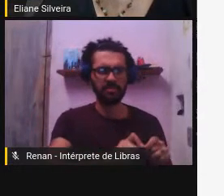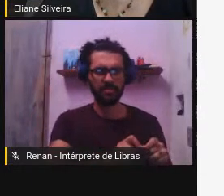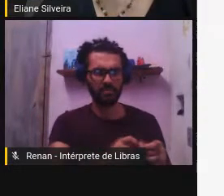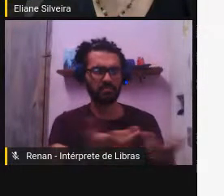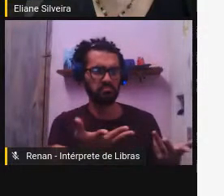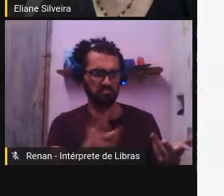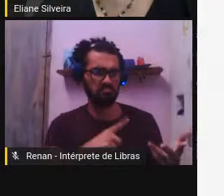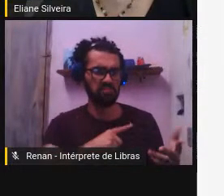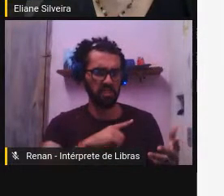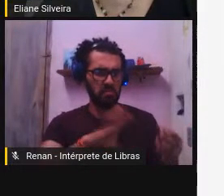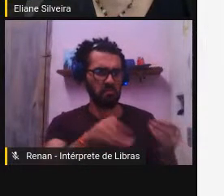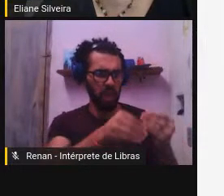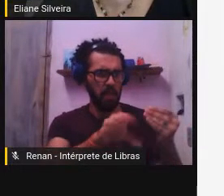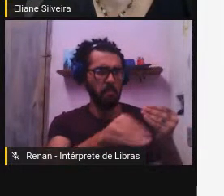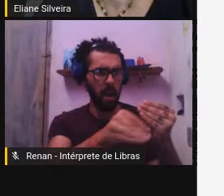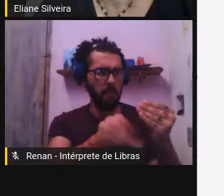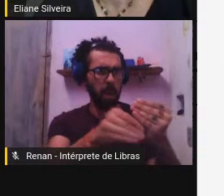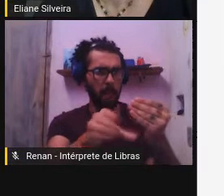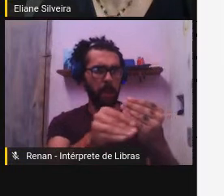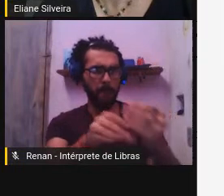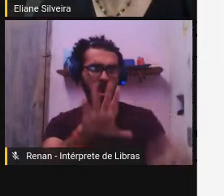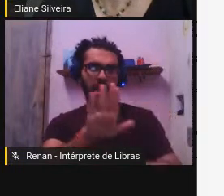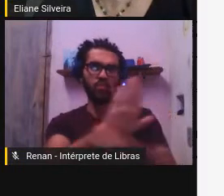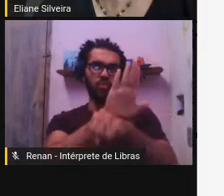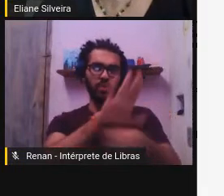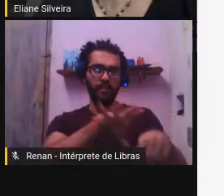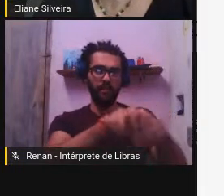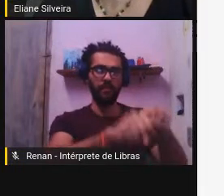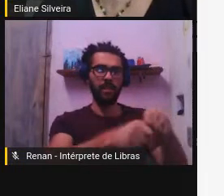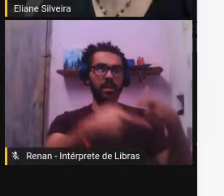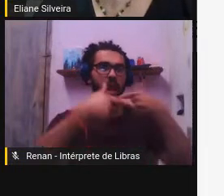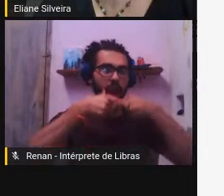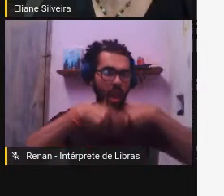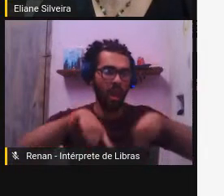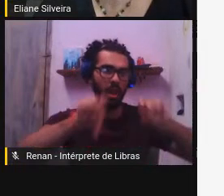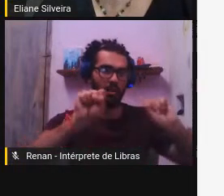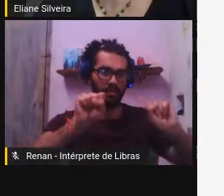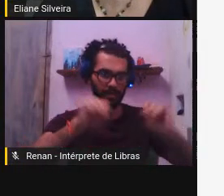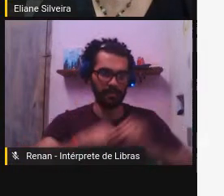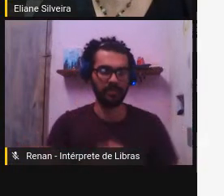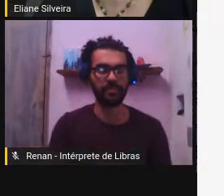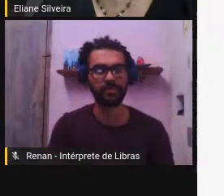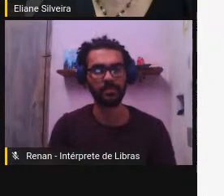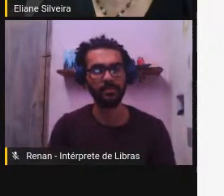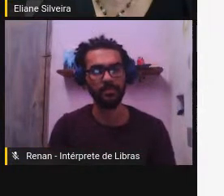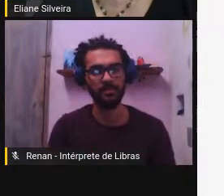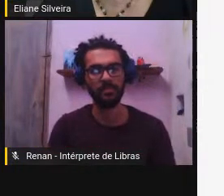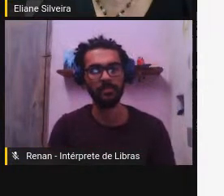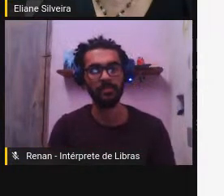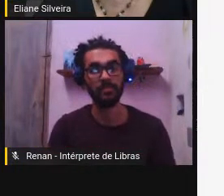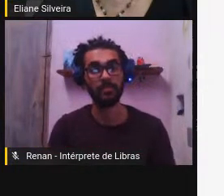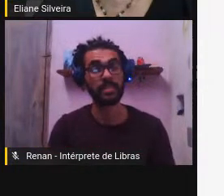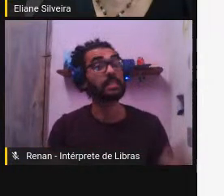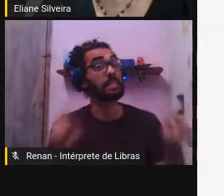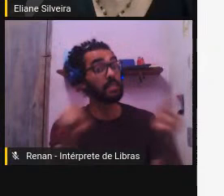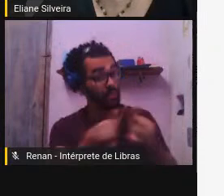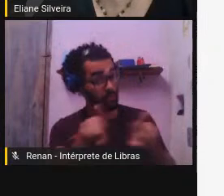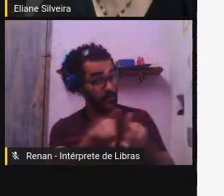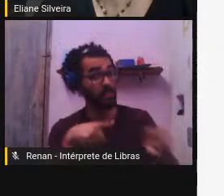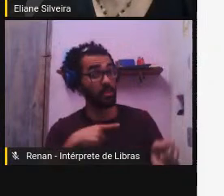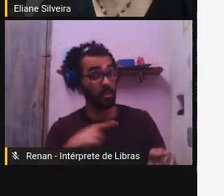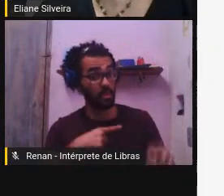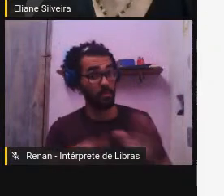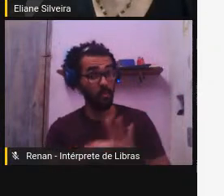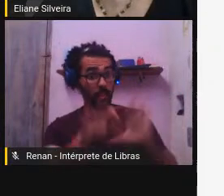sobre o linguista que ele se tornou. Mas algumas lembranças familiares parecem também ter contribuído para esse desfecho.